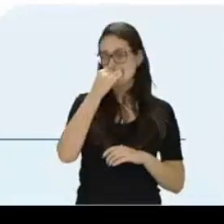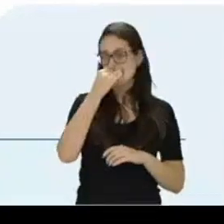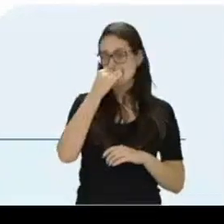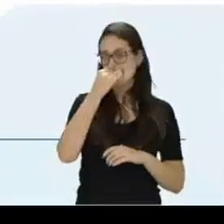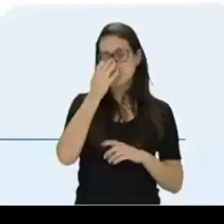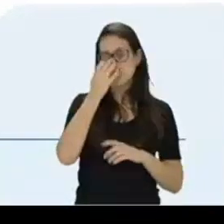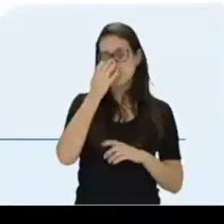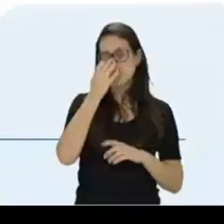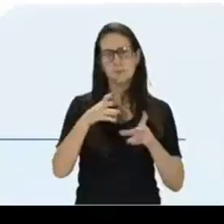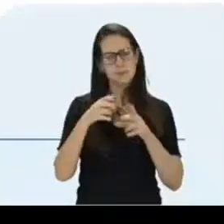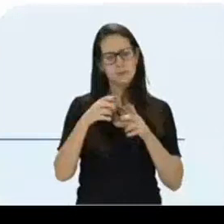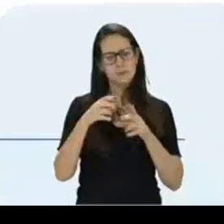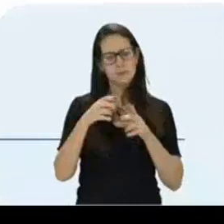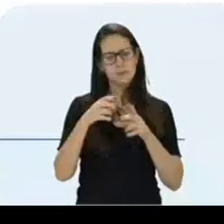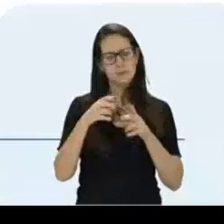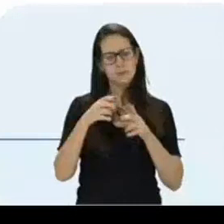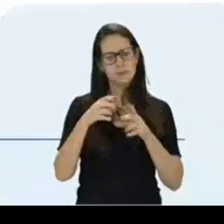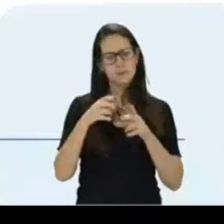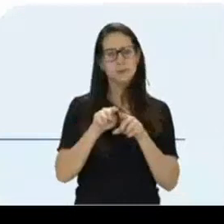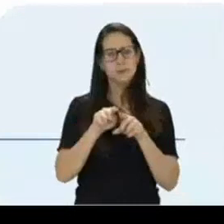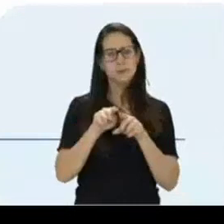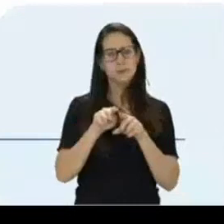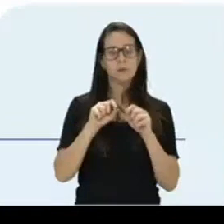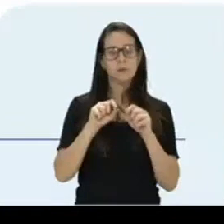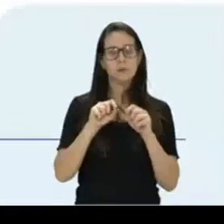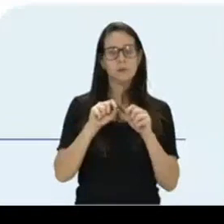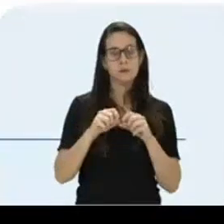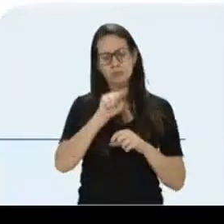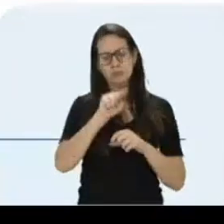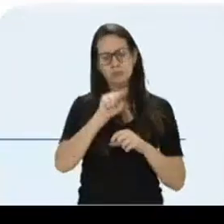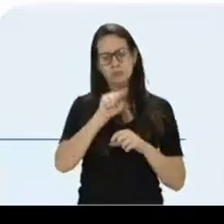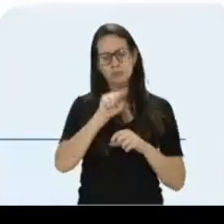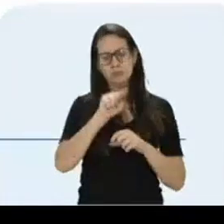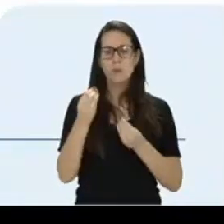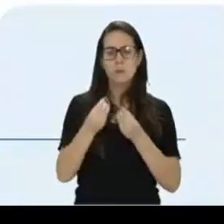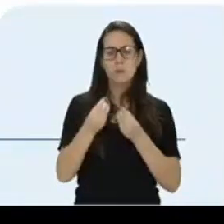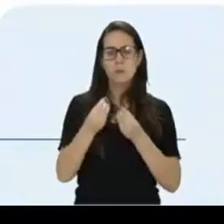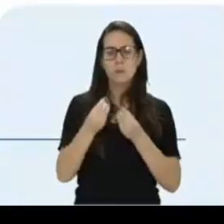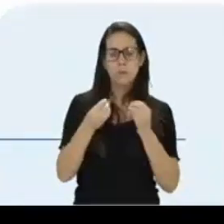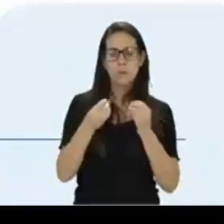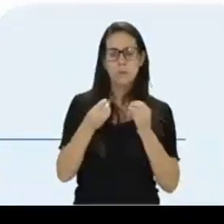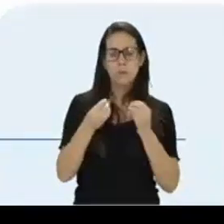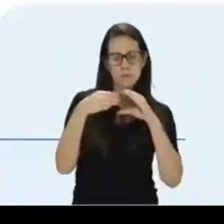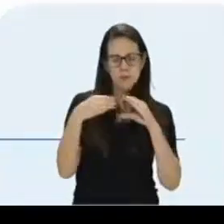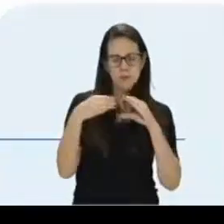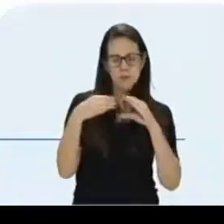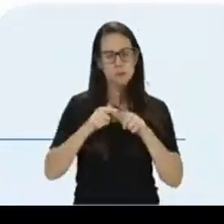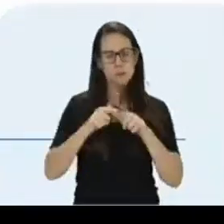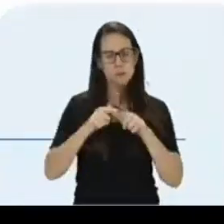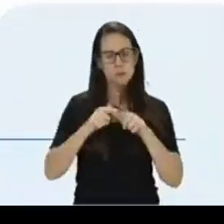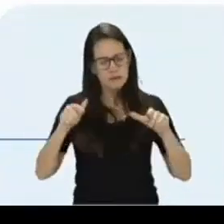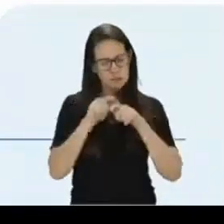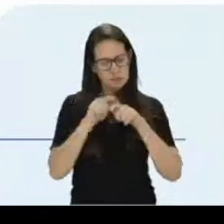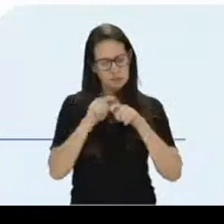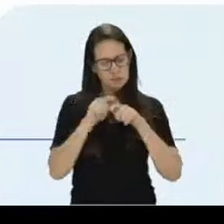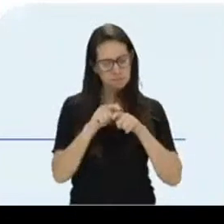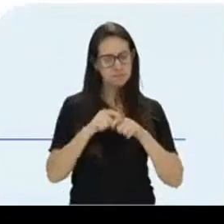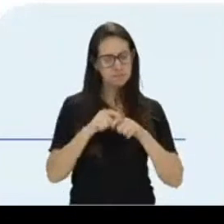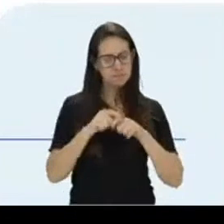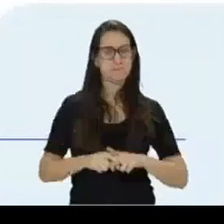o formato, o tamanho dessa célula, vamos observar o formato, vamos